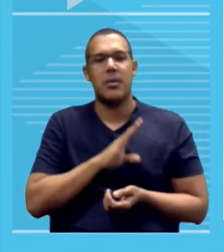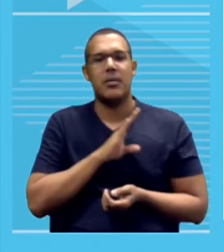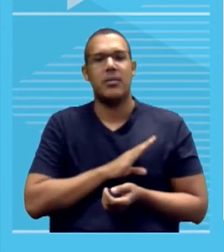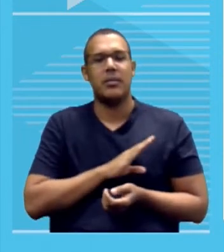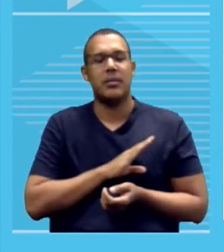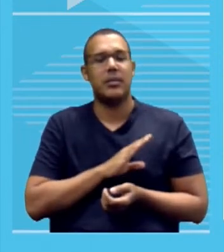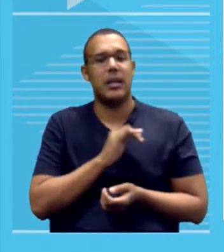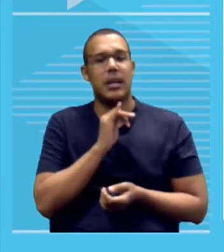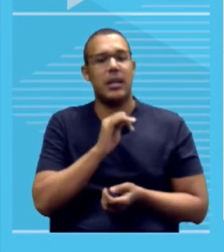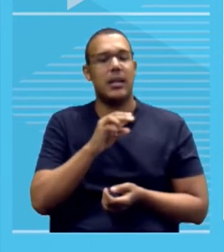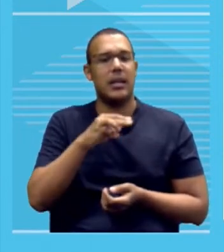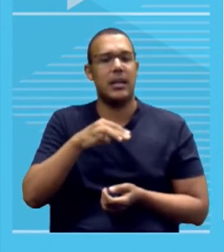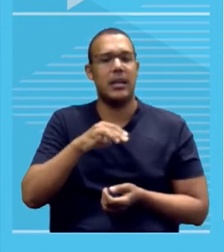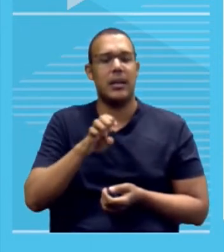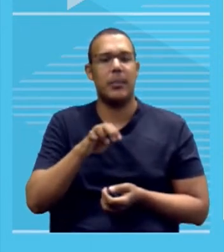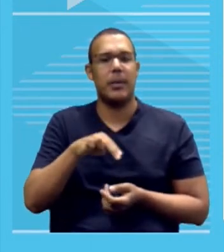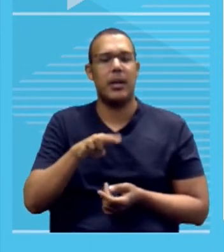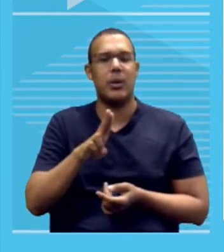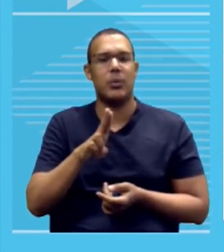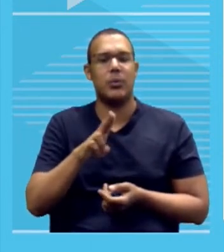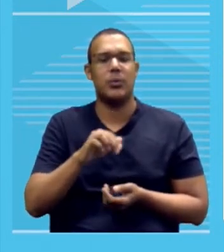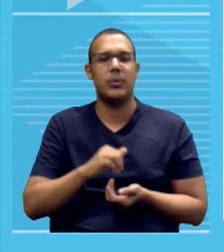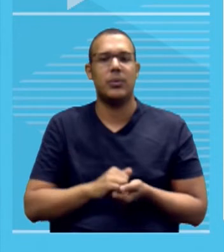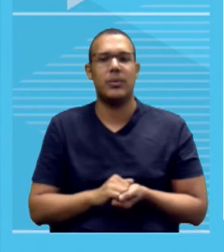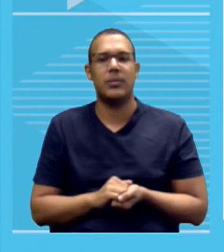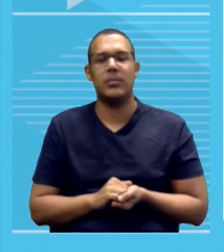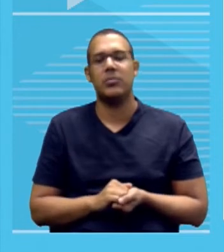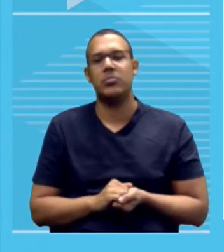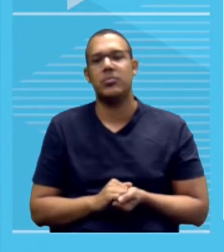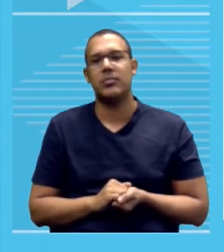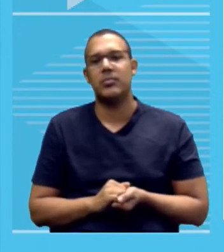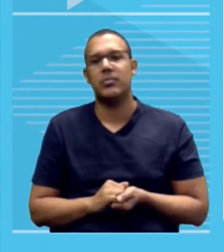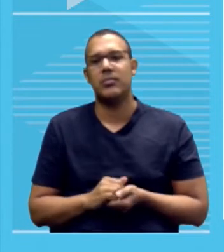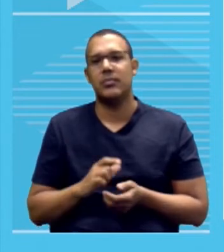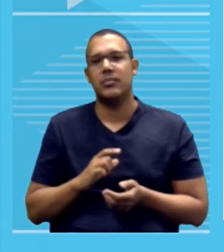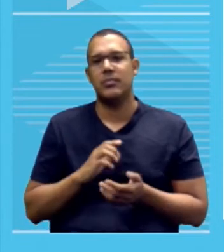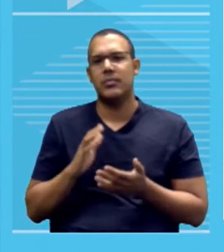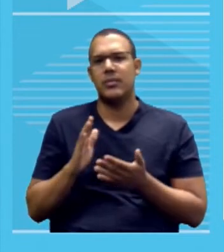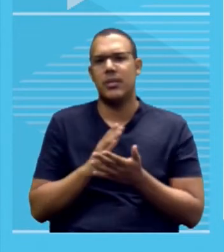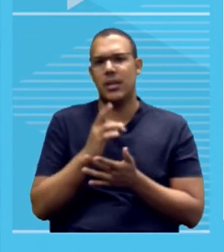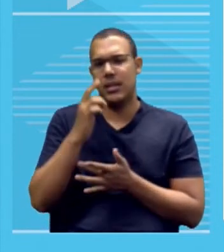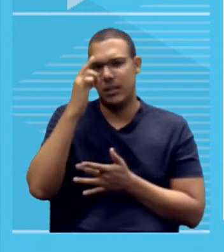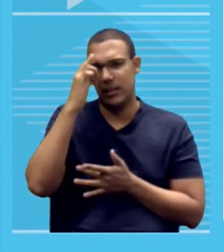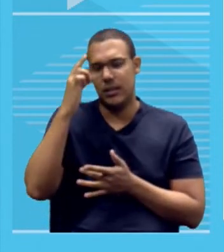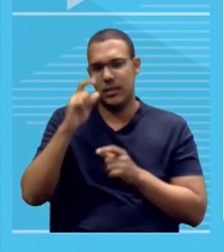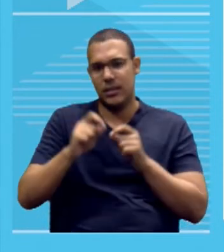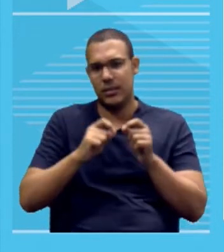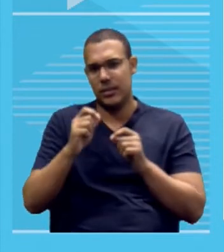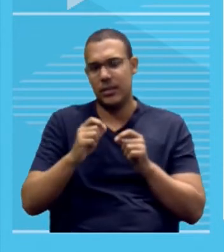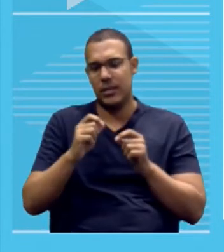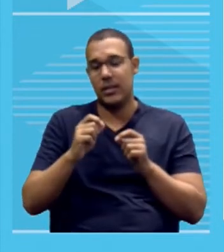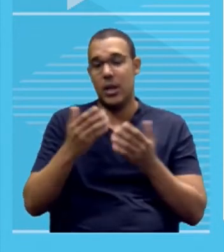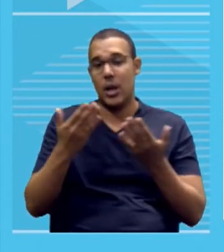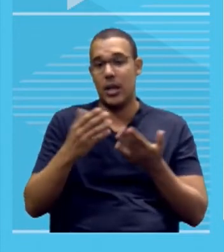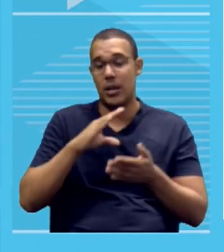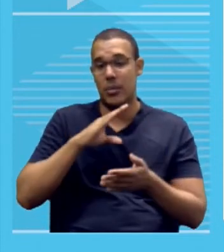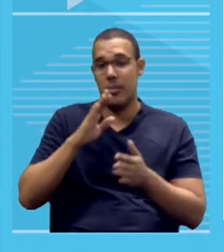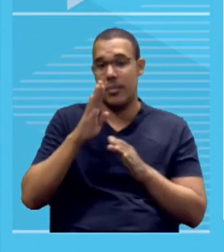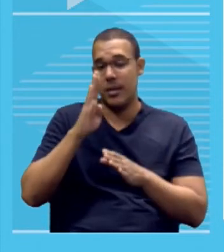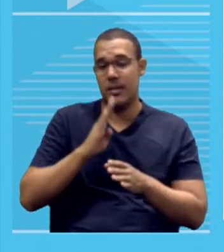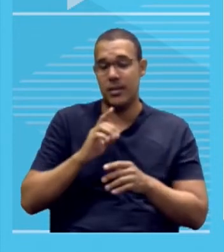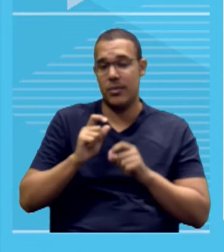menu e aí ainda se a Portuguesa ou trouxe uma nova ideia e a gente chama de cardápio né gente